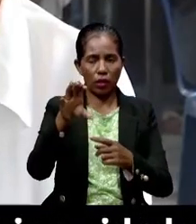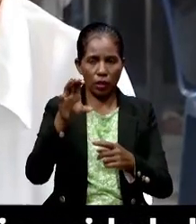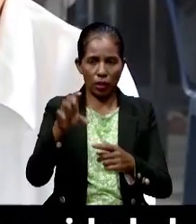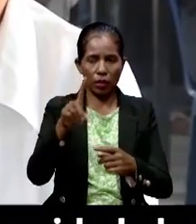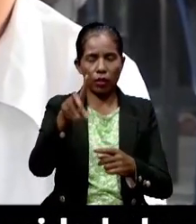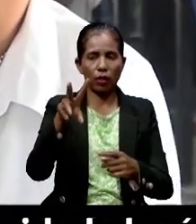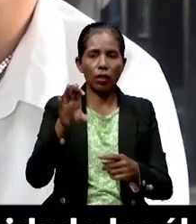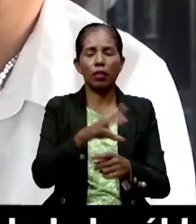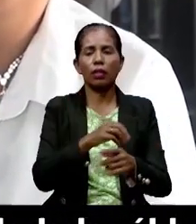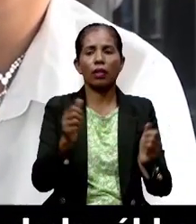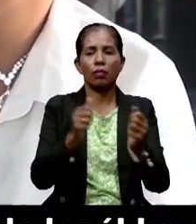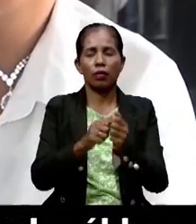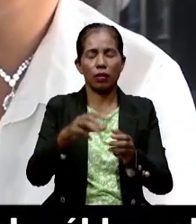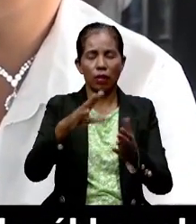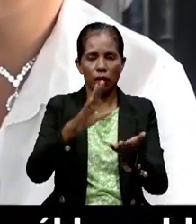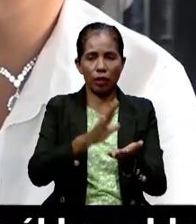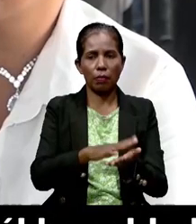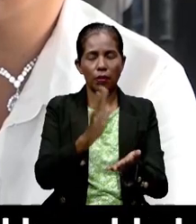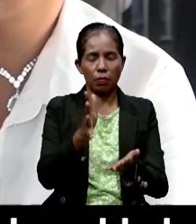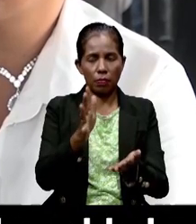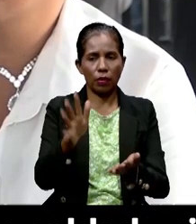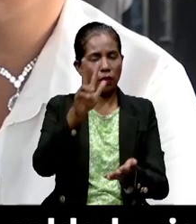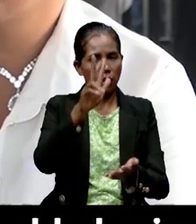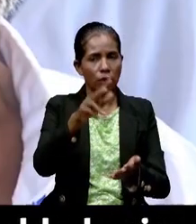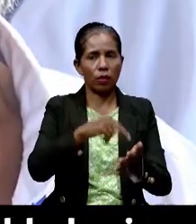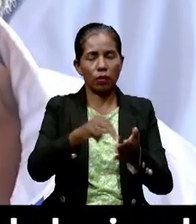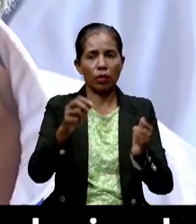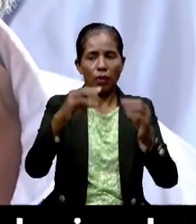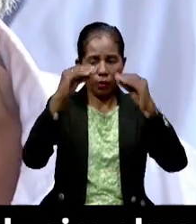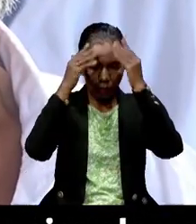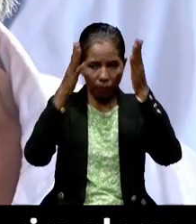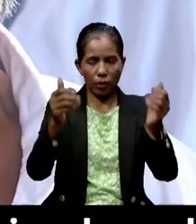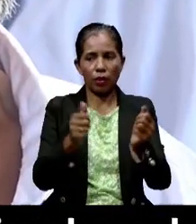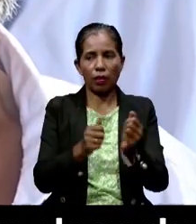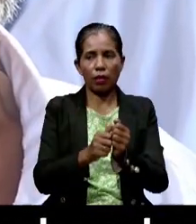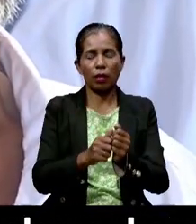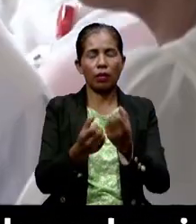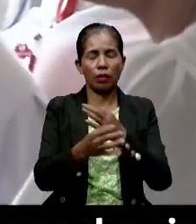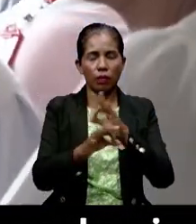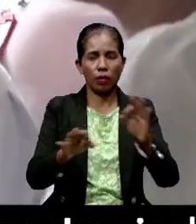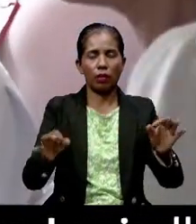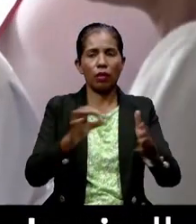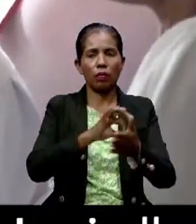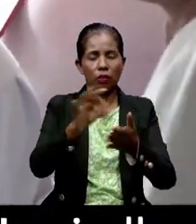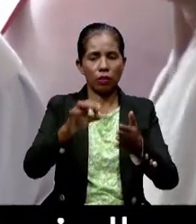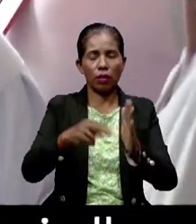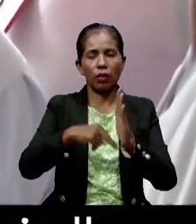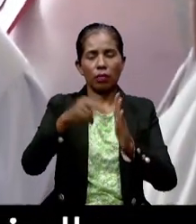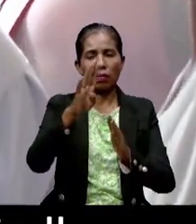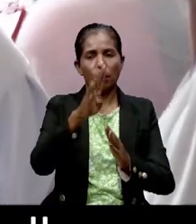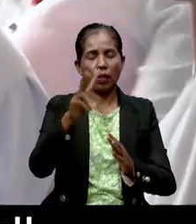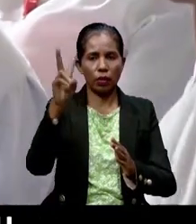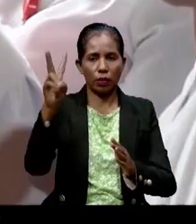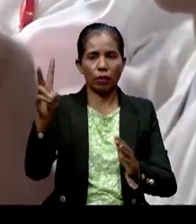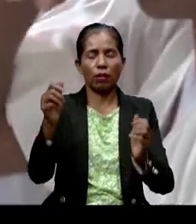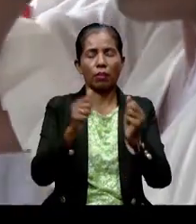formador nacional, amutu limanulu resin tolu, usi número refere, total professor, nebe consegue finaliza duni formação e a nível B2, ho